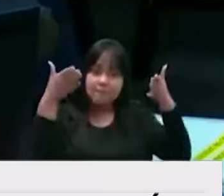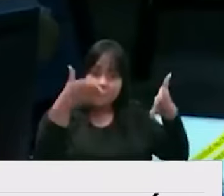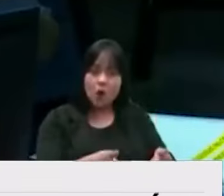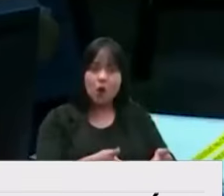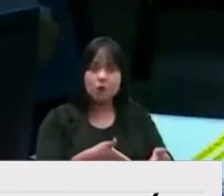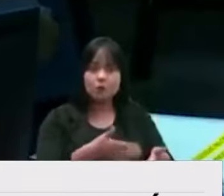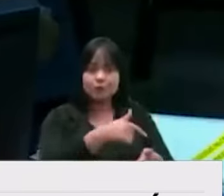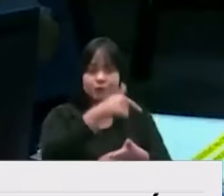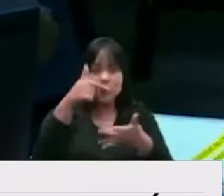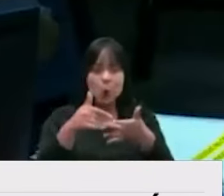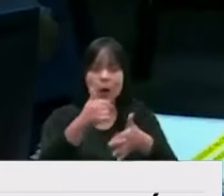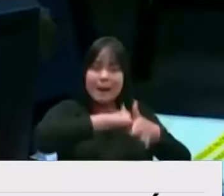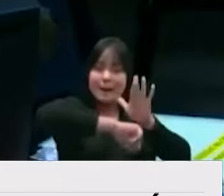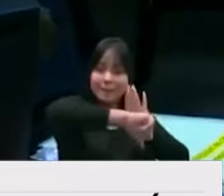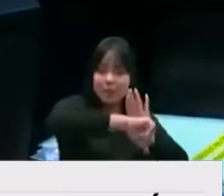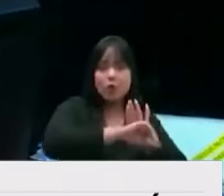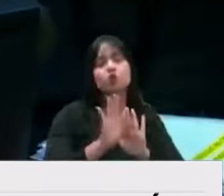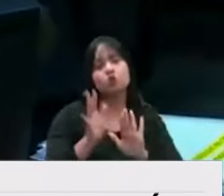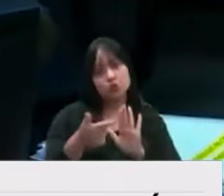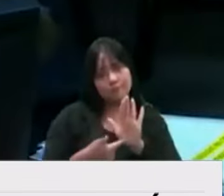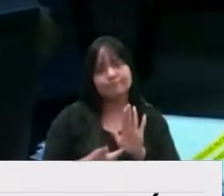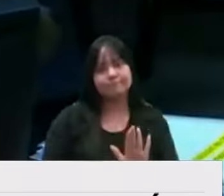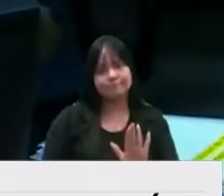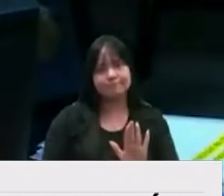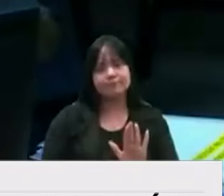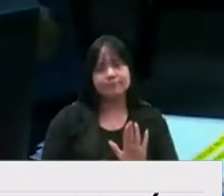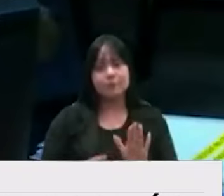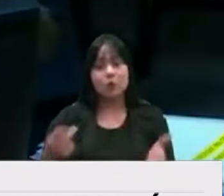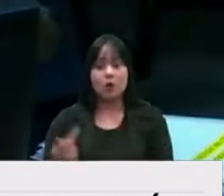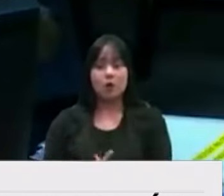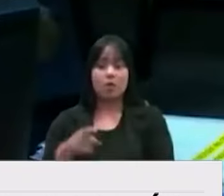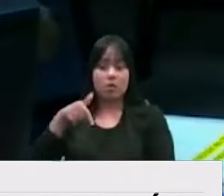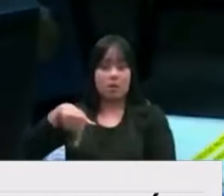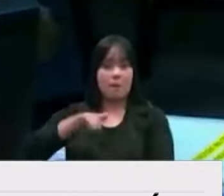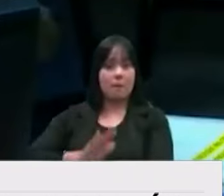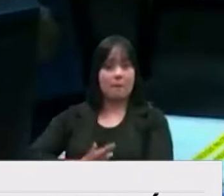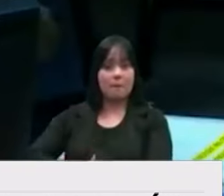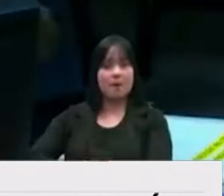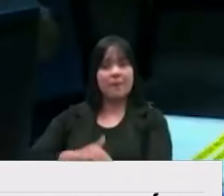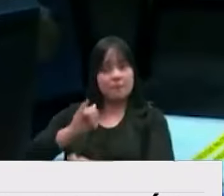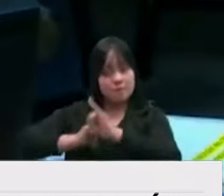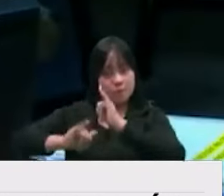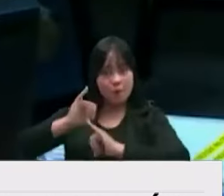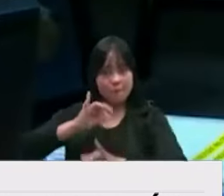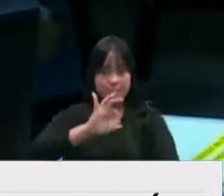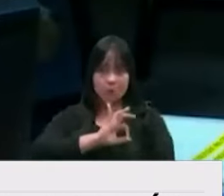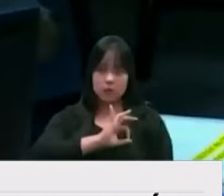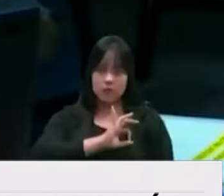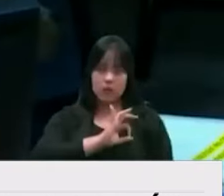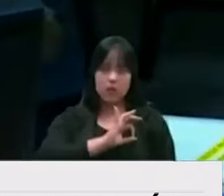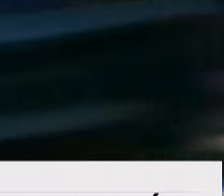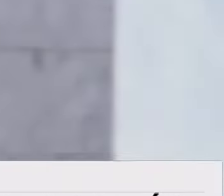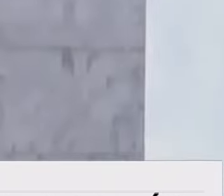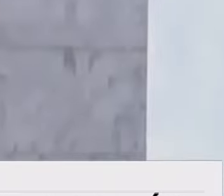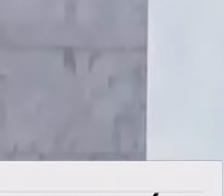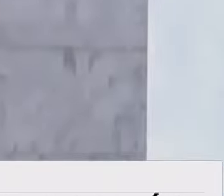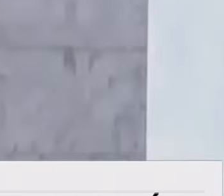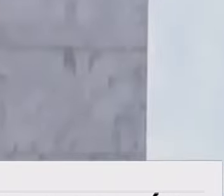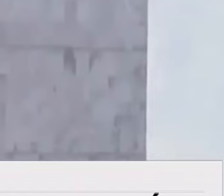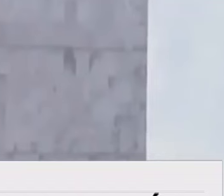Também proteção à criança, inteligência artificial, contratos e assinaturas digitais.